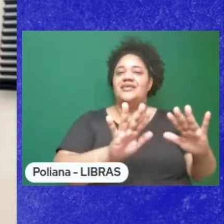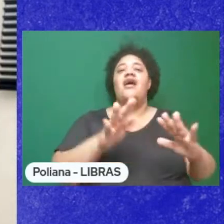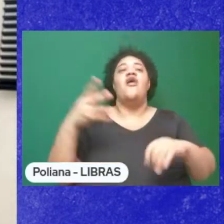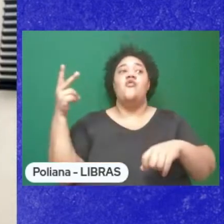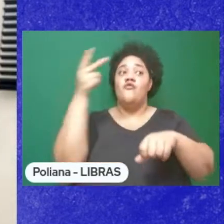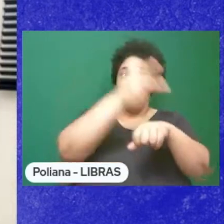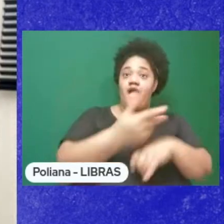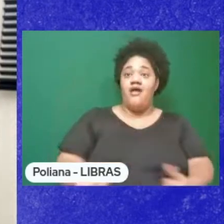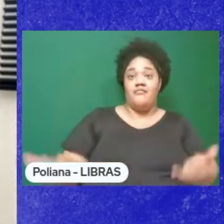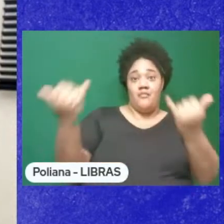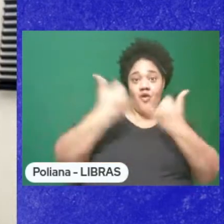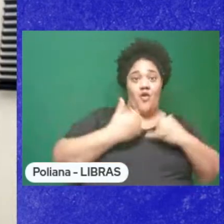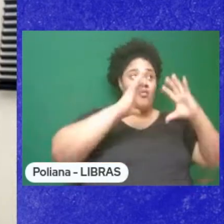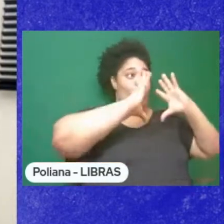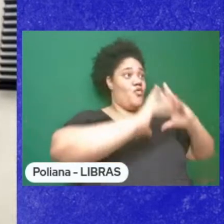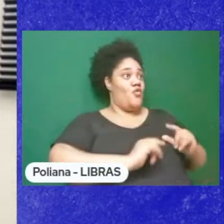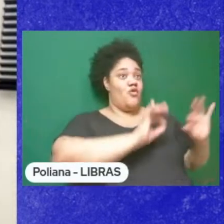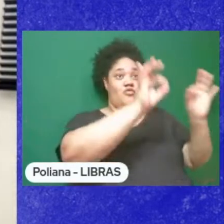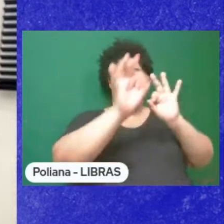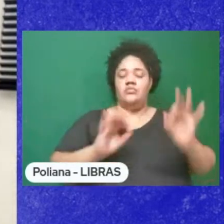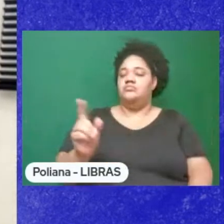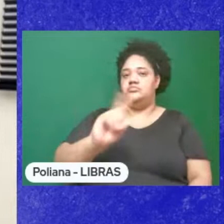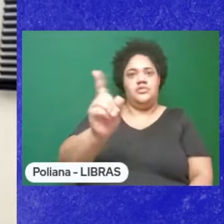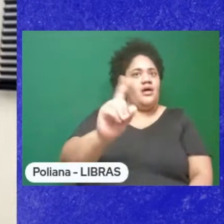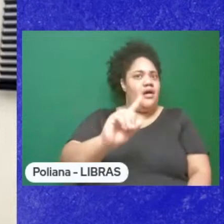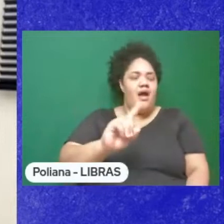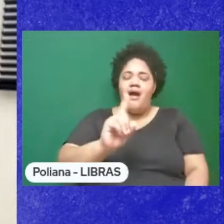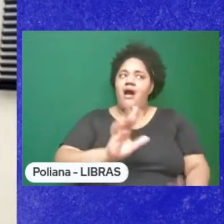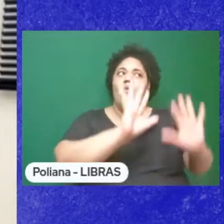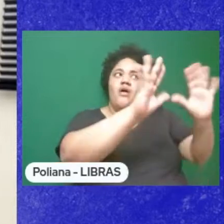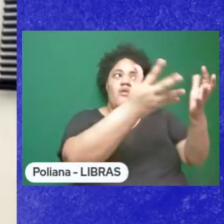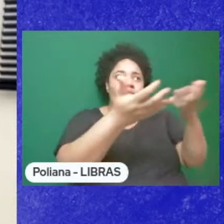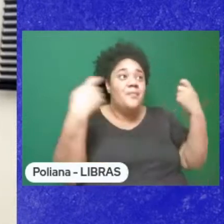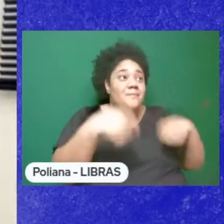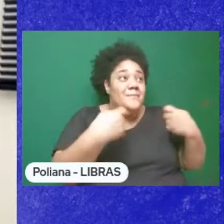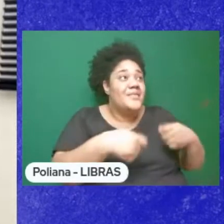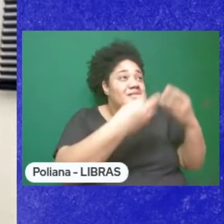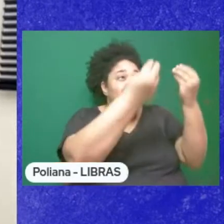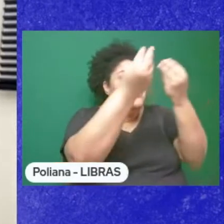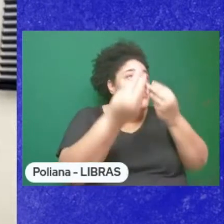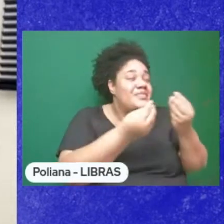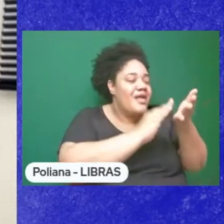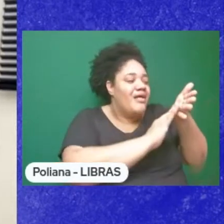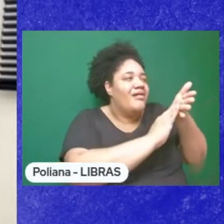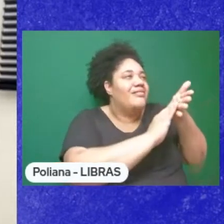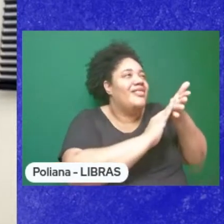avisa, que aí eu vou mandar limpar ela. Eu disse: não limpa, deixa tudo do jeito que tá. Eu preciso pegar essa textura, sabe, essa